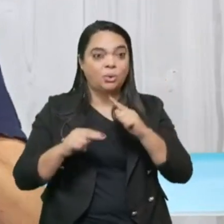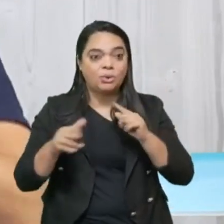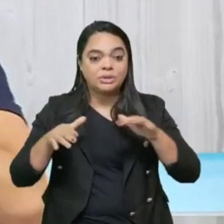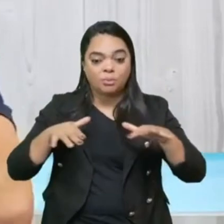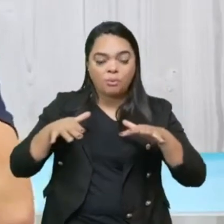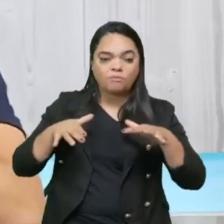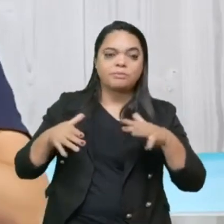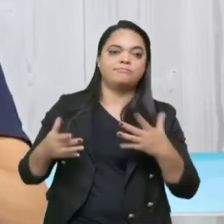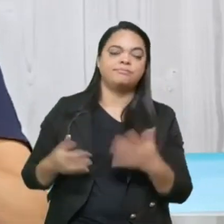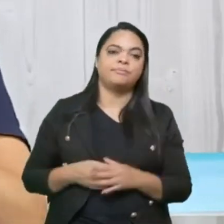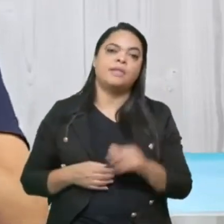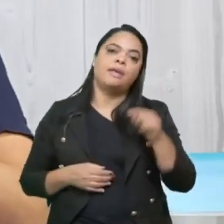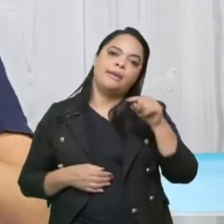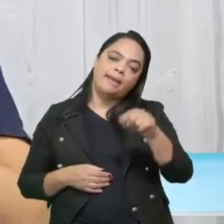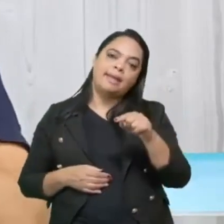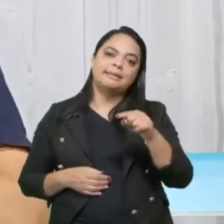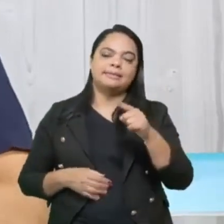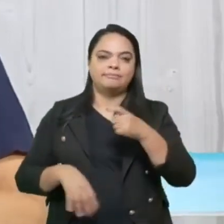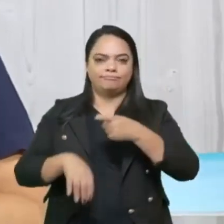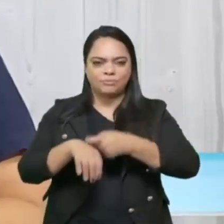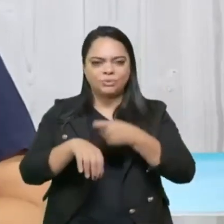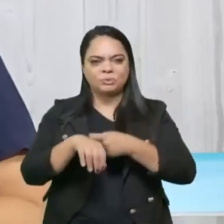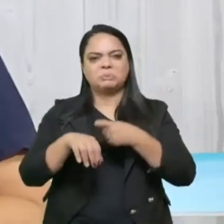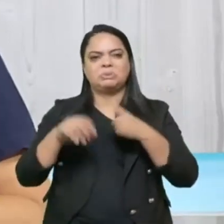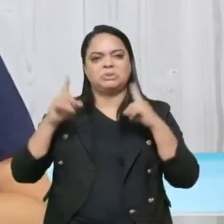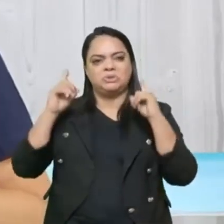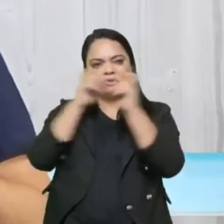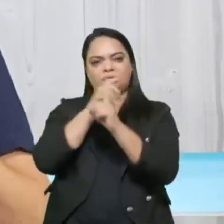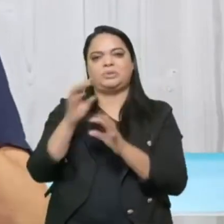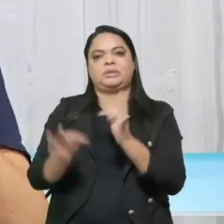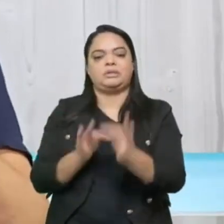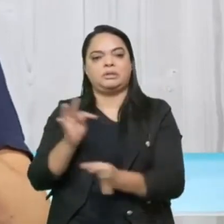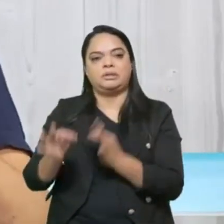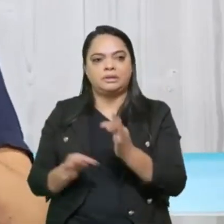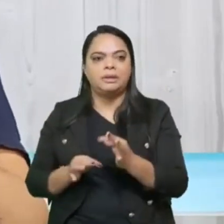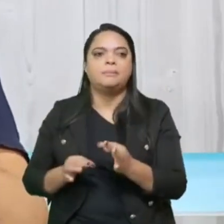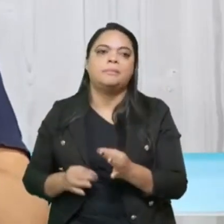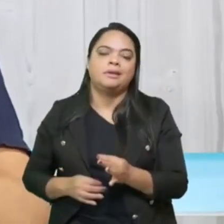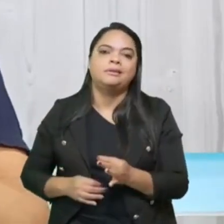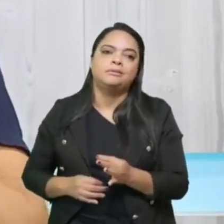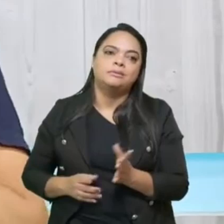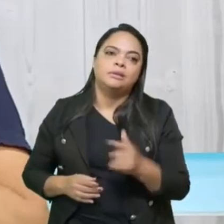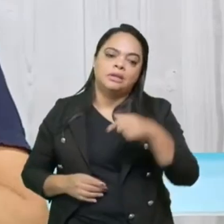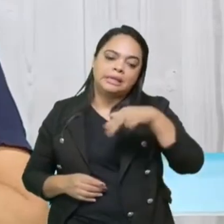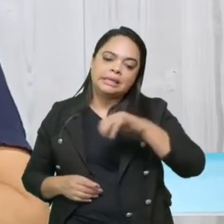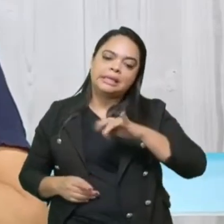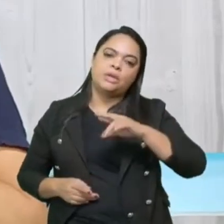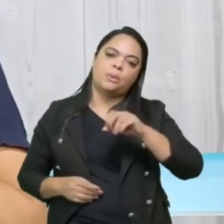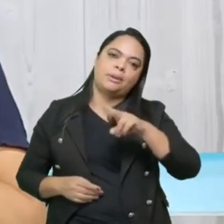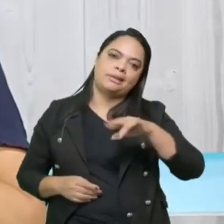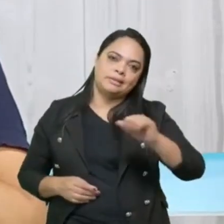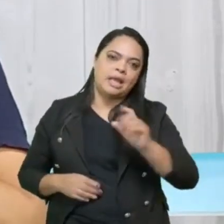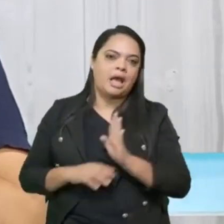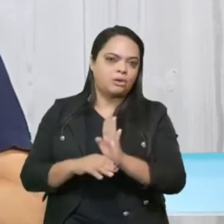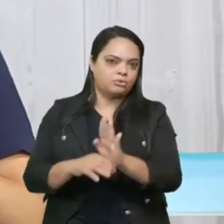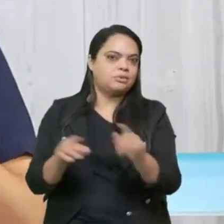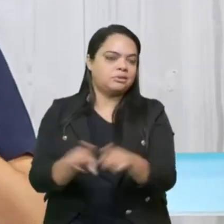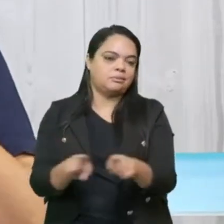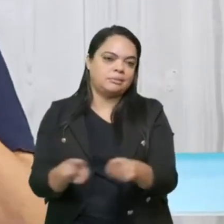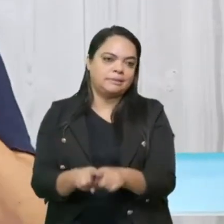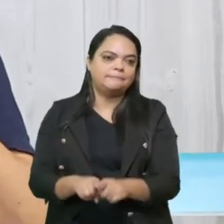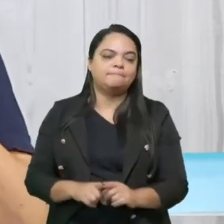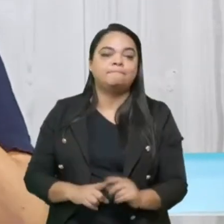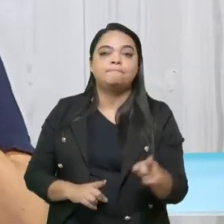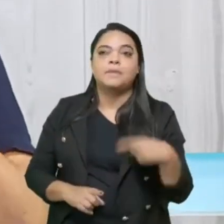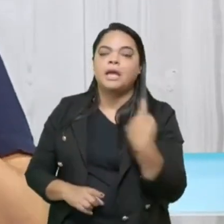essas mobilidades reduzidas, entre aspas, nesses travamentos, a quiropraxia vai muito bem, ou ajuda muito nessas questões. E aí